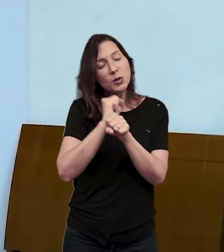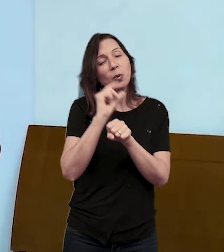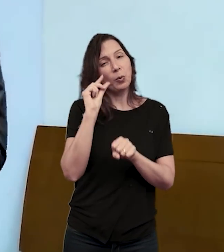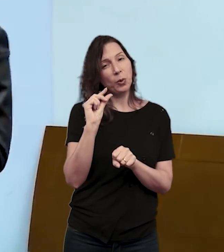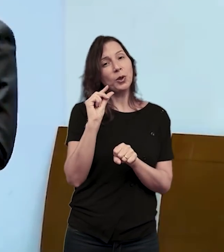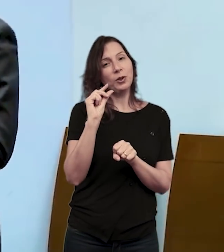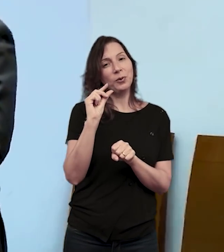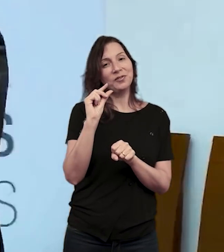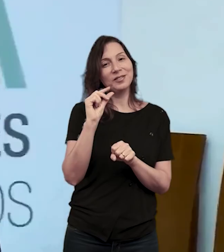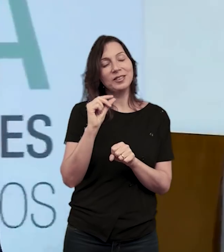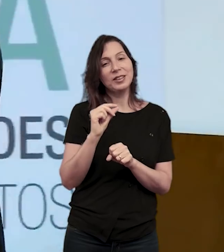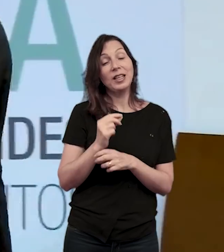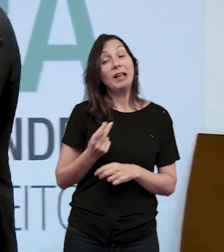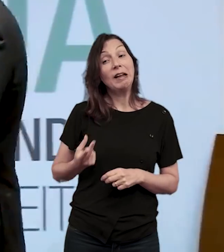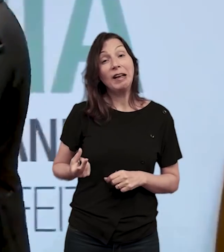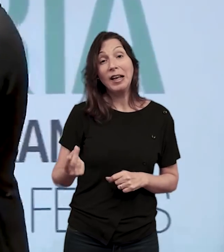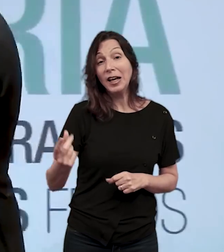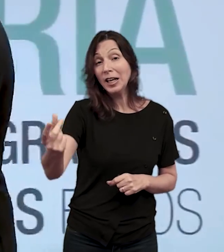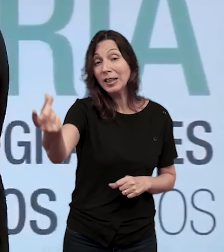Mas pense comigo